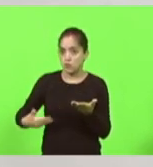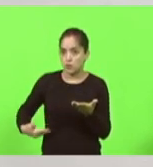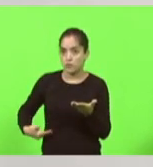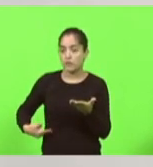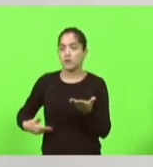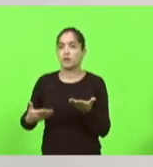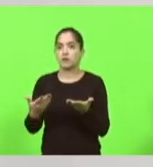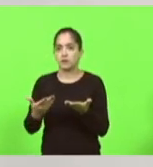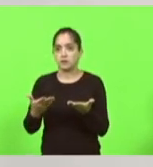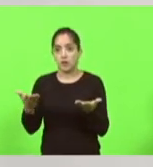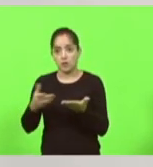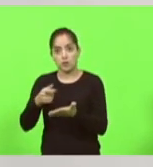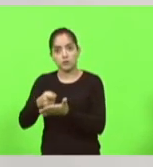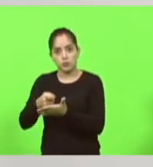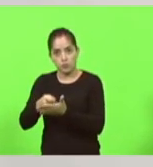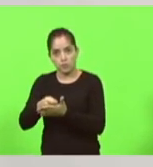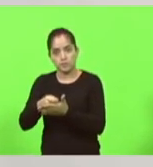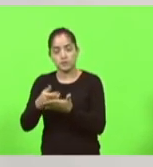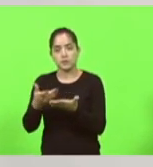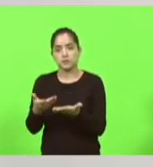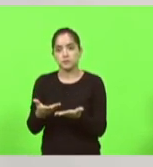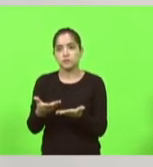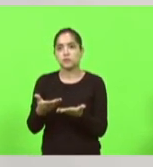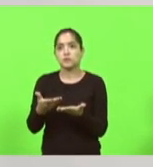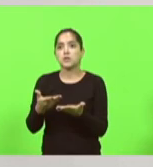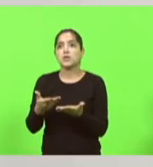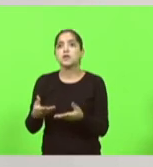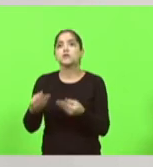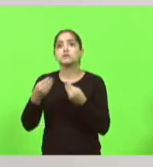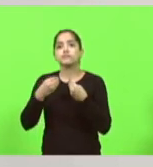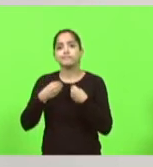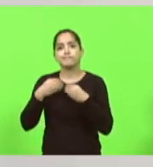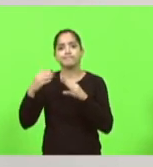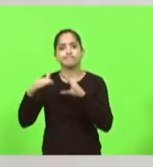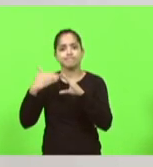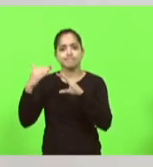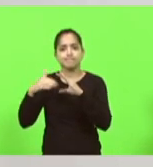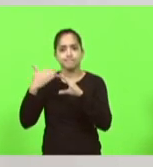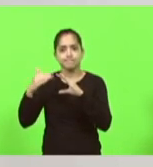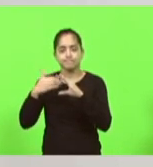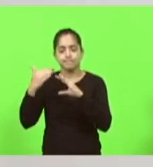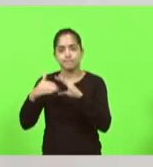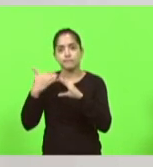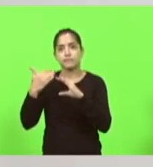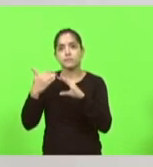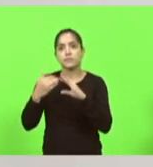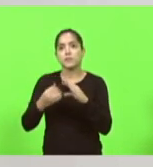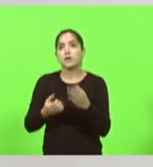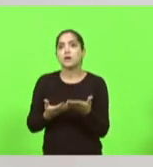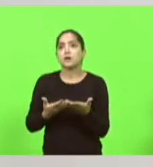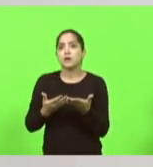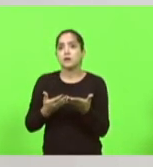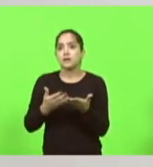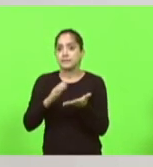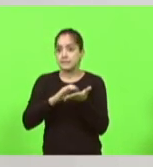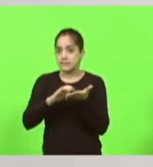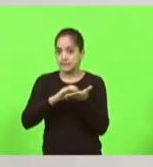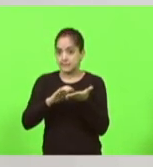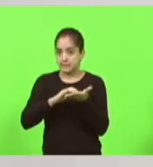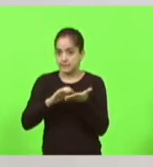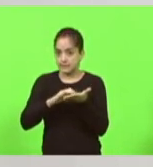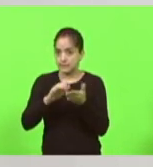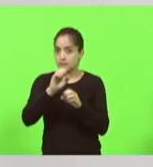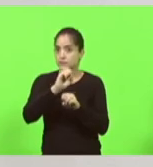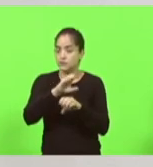governo, como estou cobrando aqui as emendas da Amurel, e hoje eu recebi inúmeras mensagens, eu venho recebendo ao longo dessa semana, alô Secretaria de